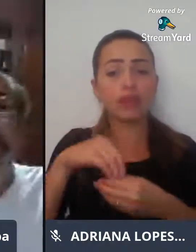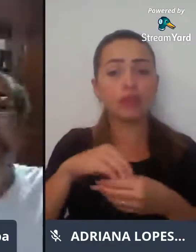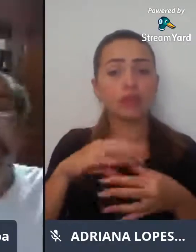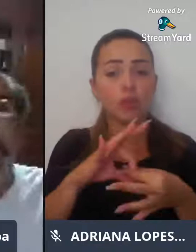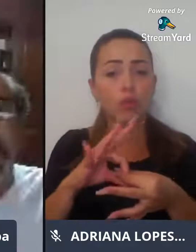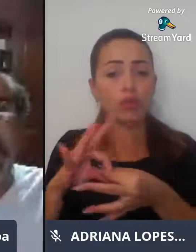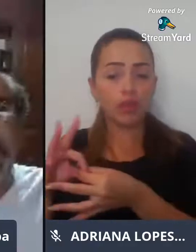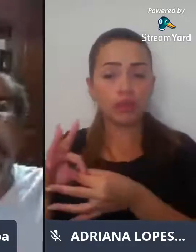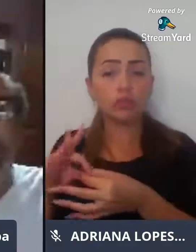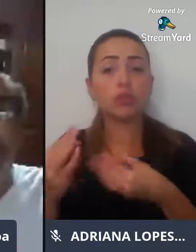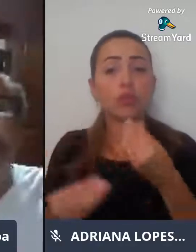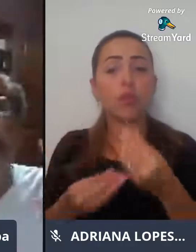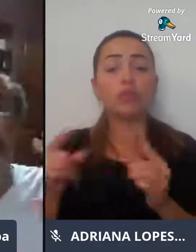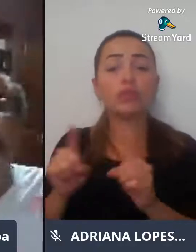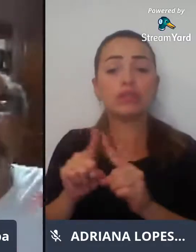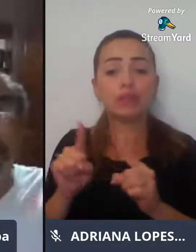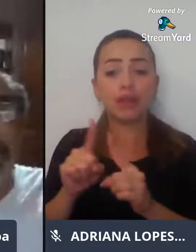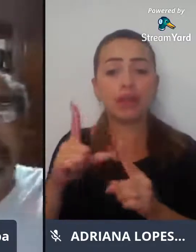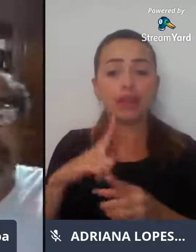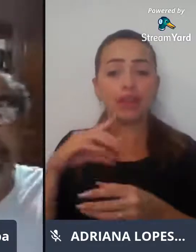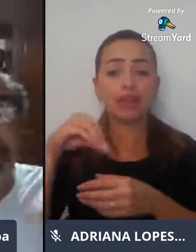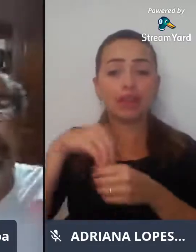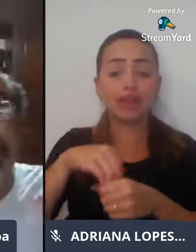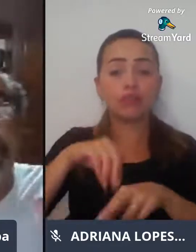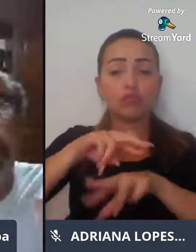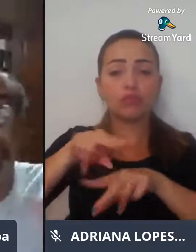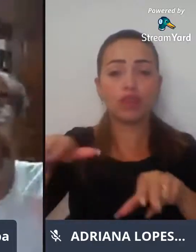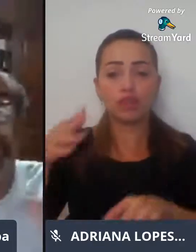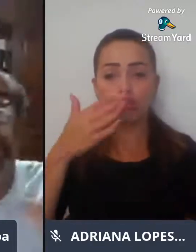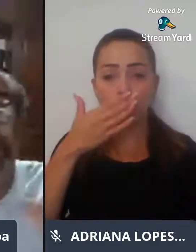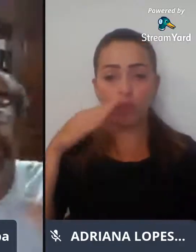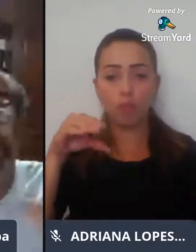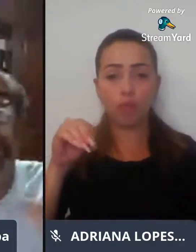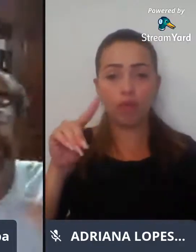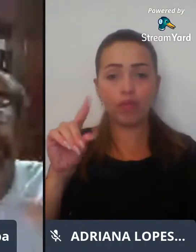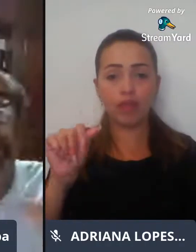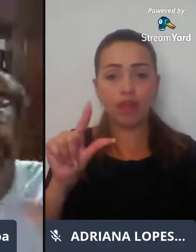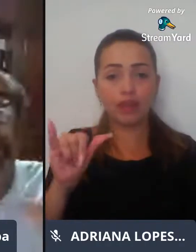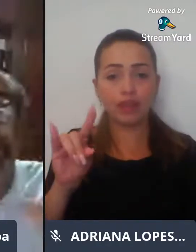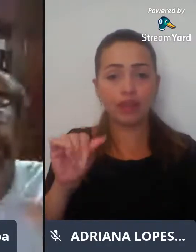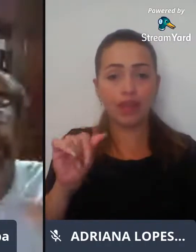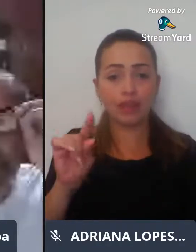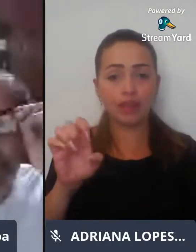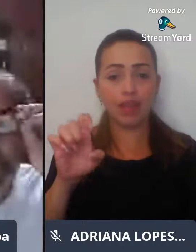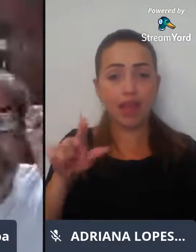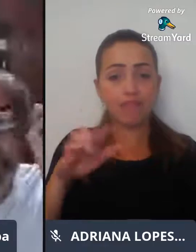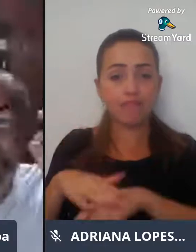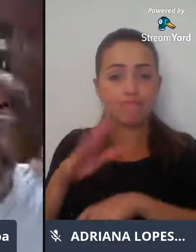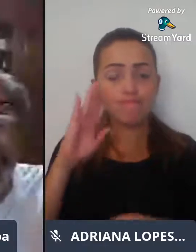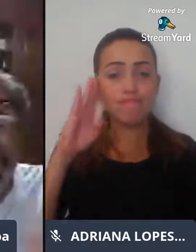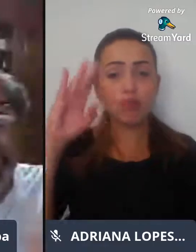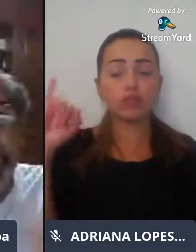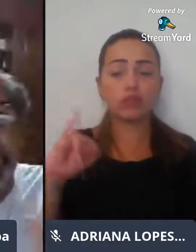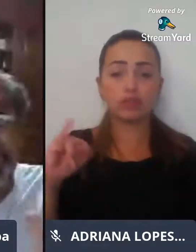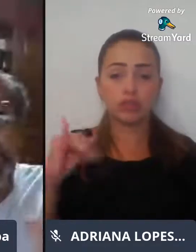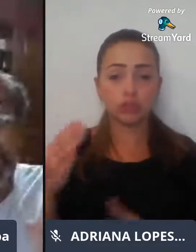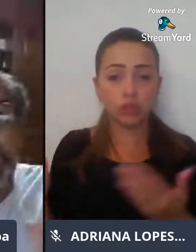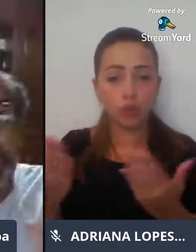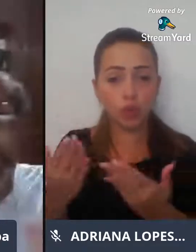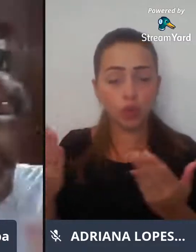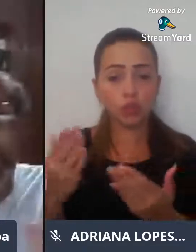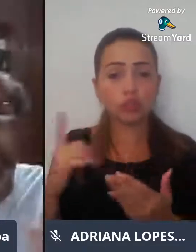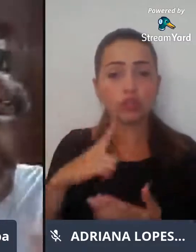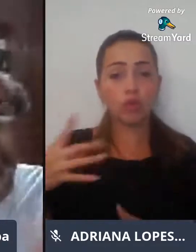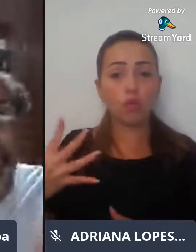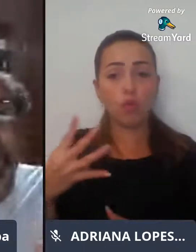e o quanto que ele leva de multimodalidade. E a gente, isso está mais importante agora, em tempos dos vídeos do 4º Festival